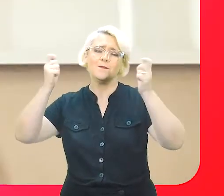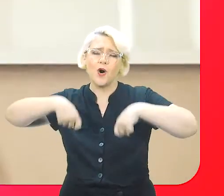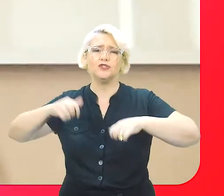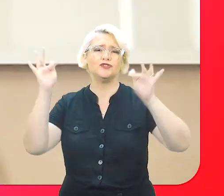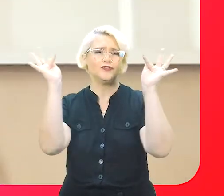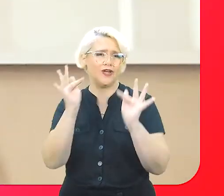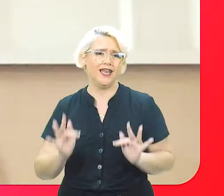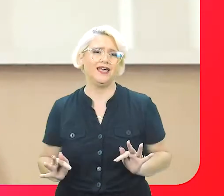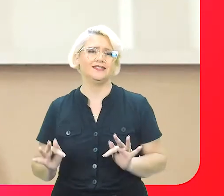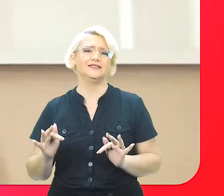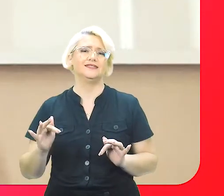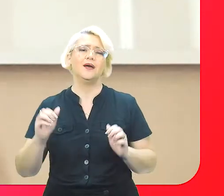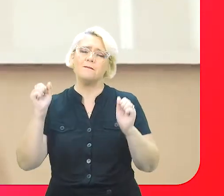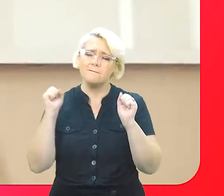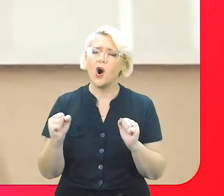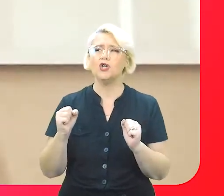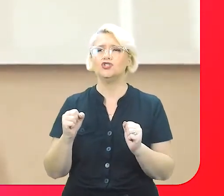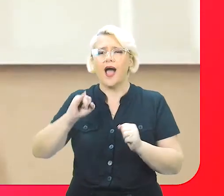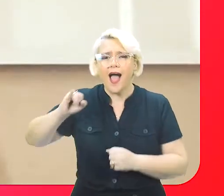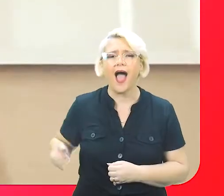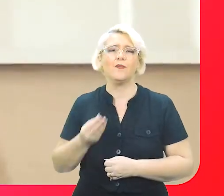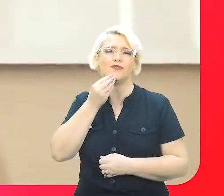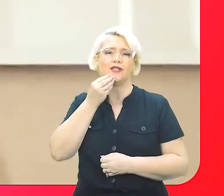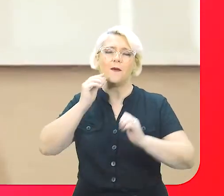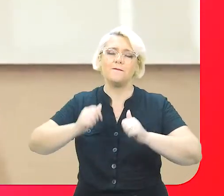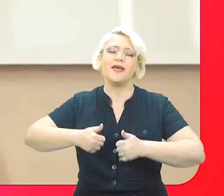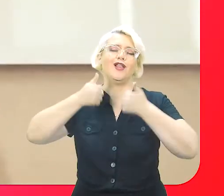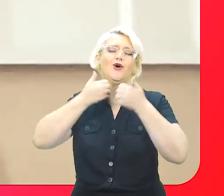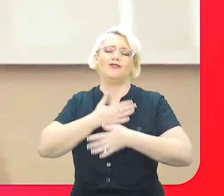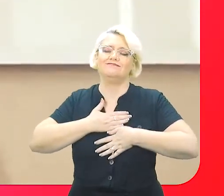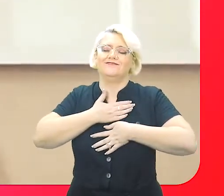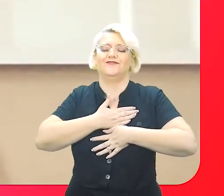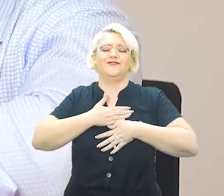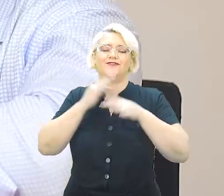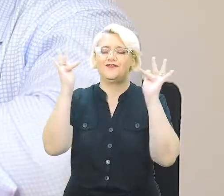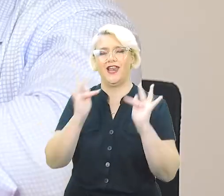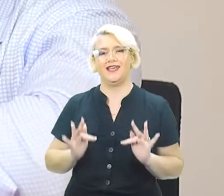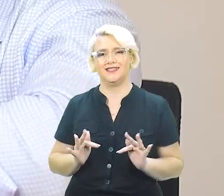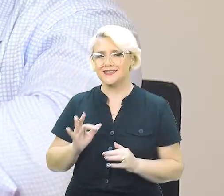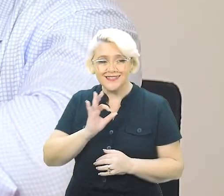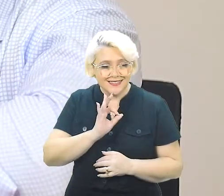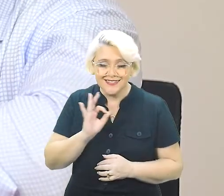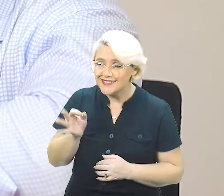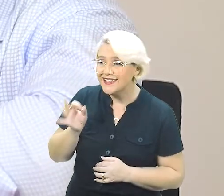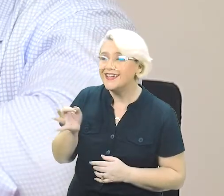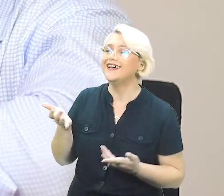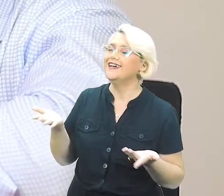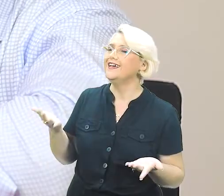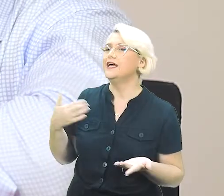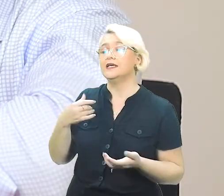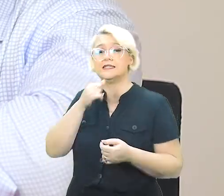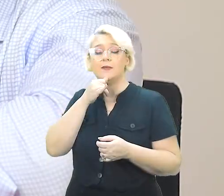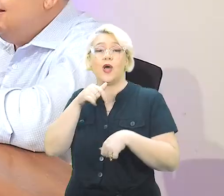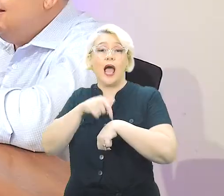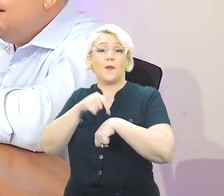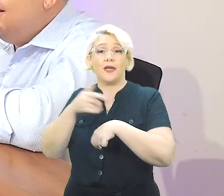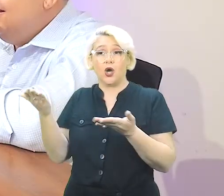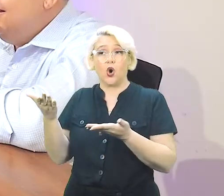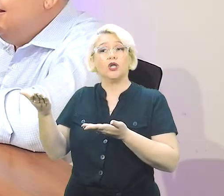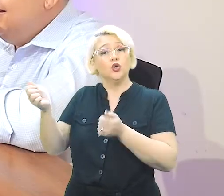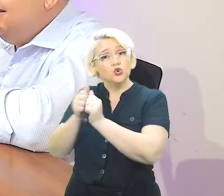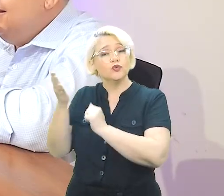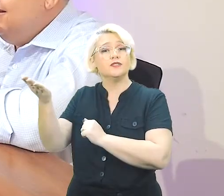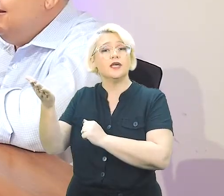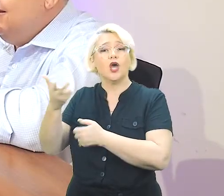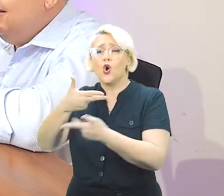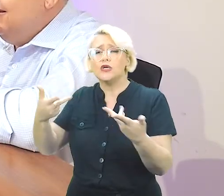pode tirar partido dele para ser melhor e mais feliz. É ou não é verdade? Por exemplo, aqui eu estou com você. Quanta coisa